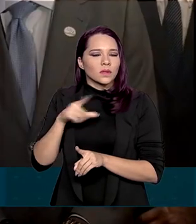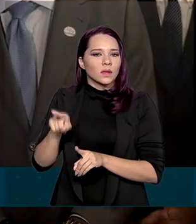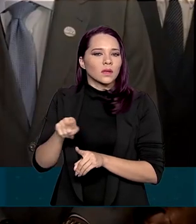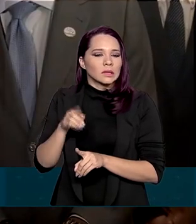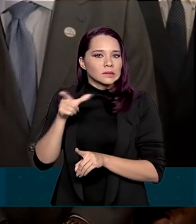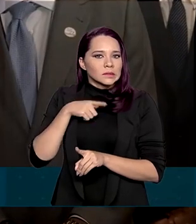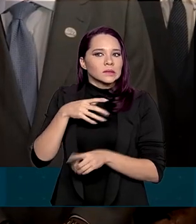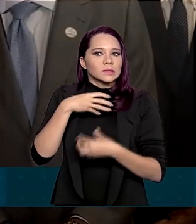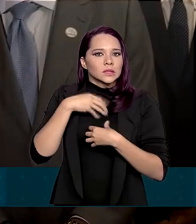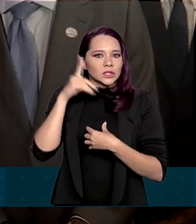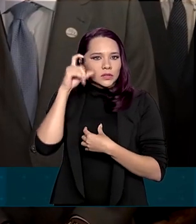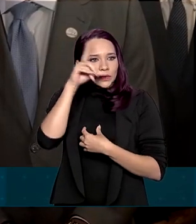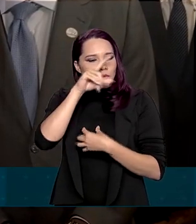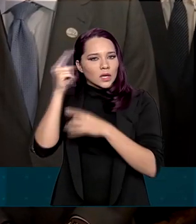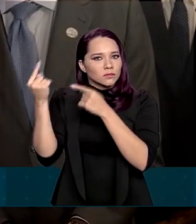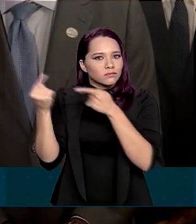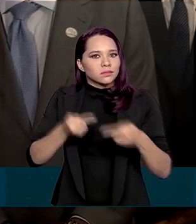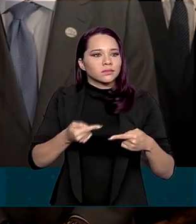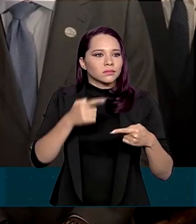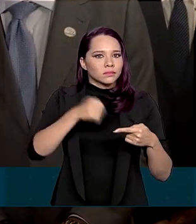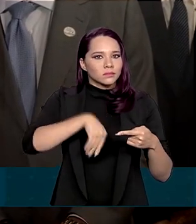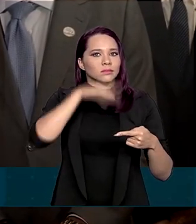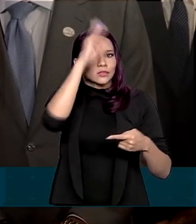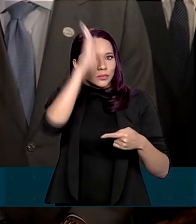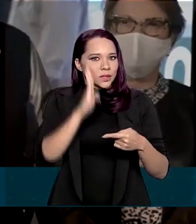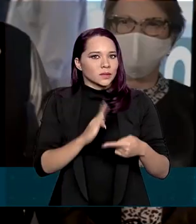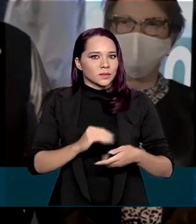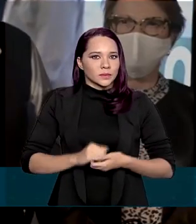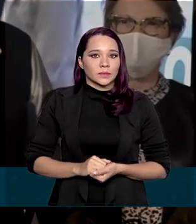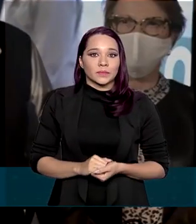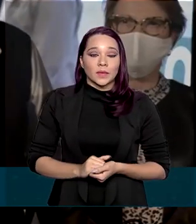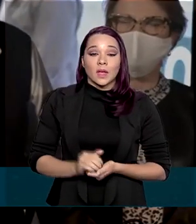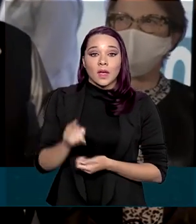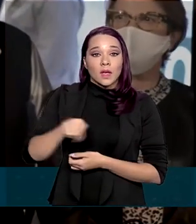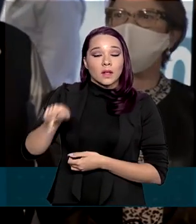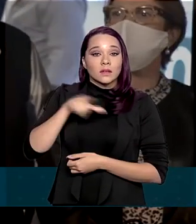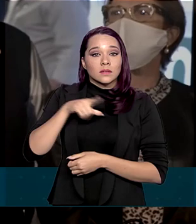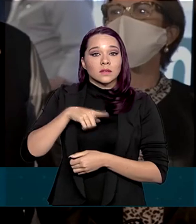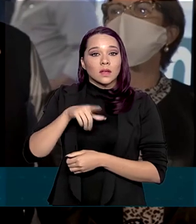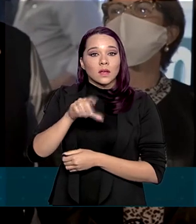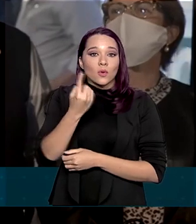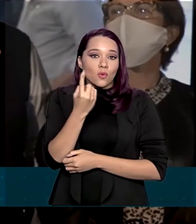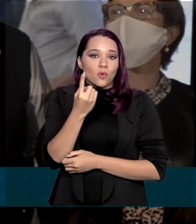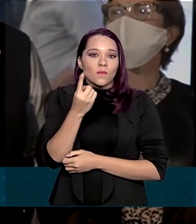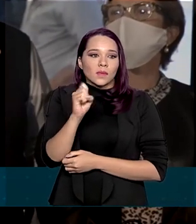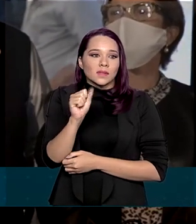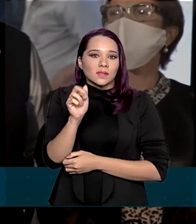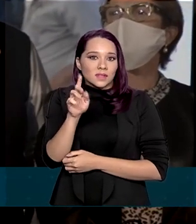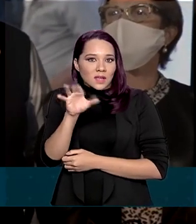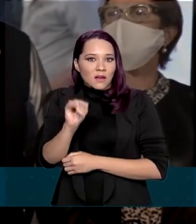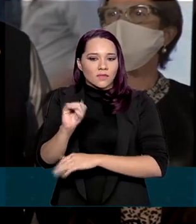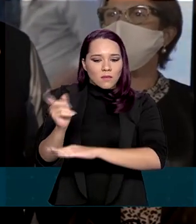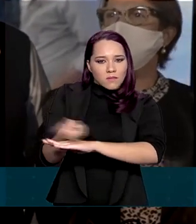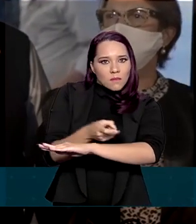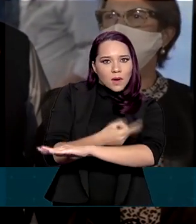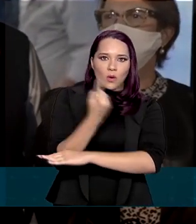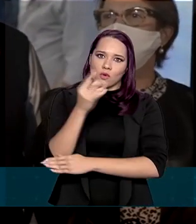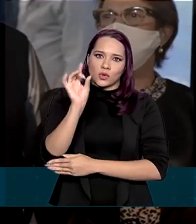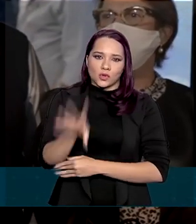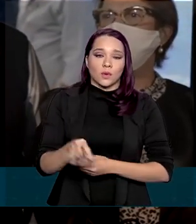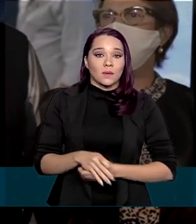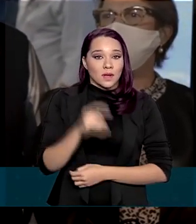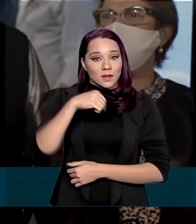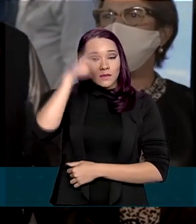tem dificuldade de competir com o Brasil. Eles têm uma safra só. Nós fazemos duas